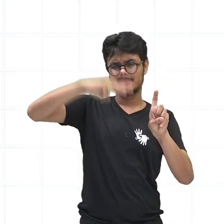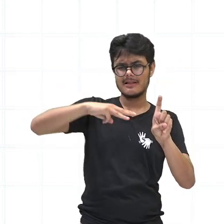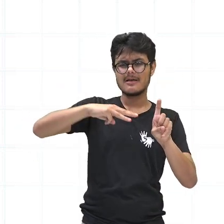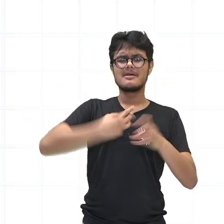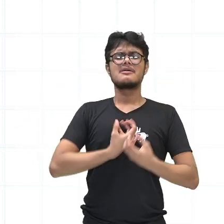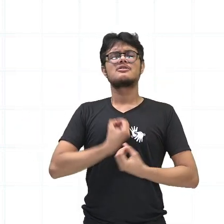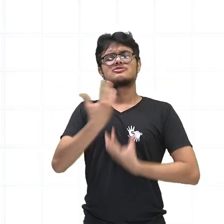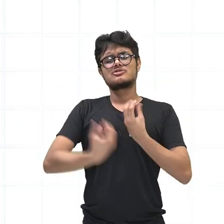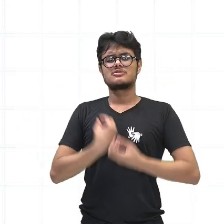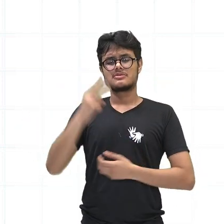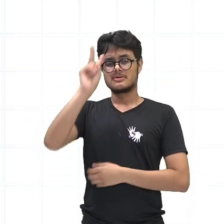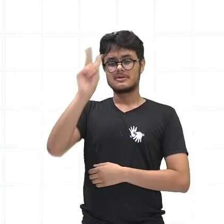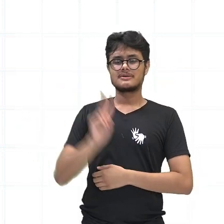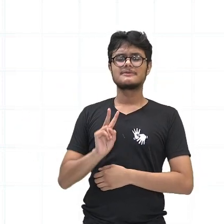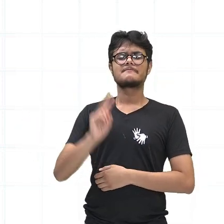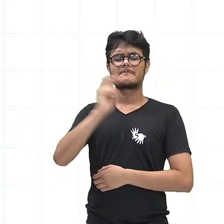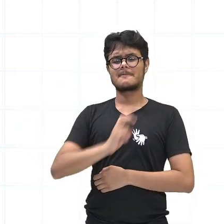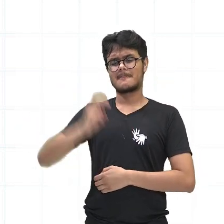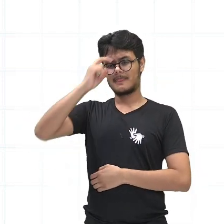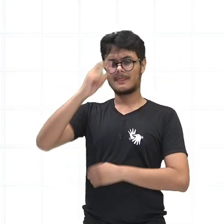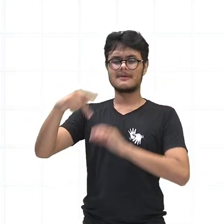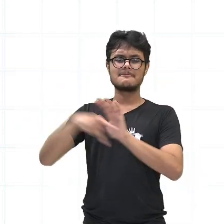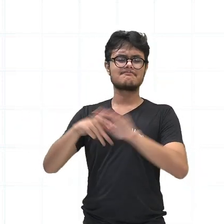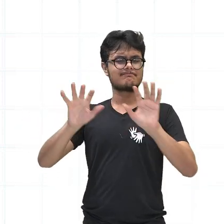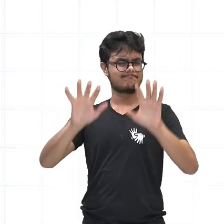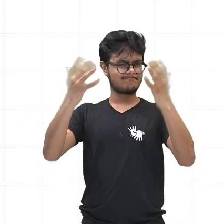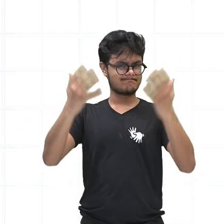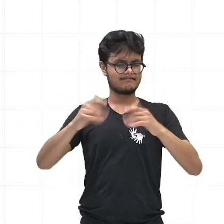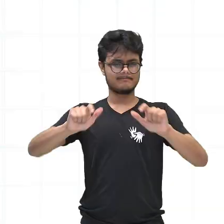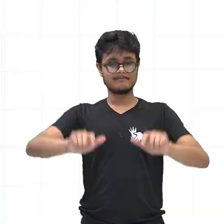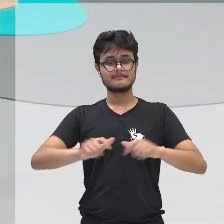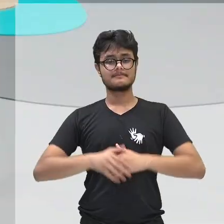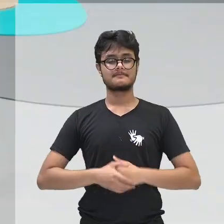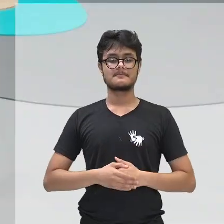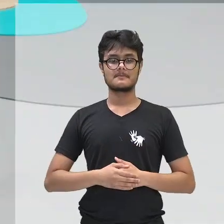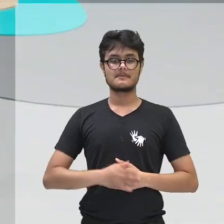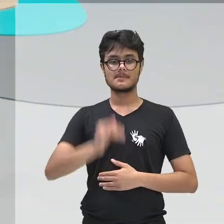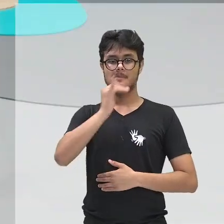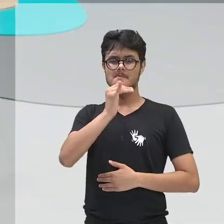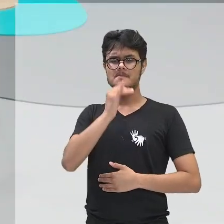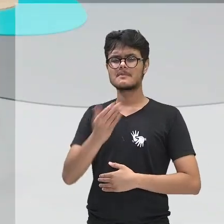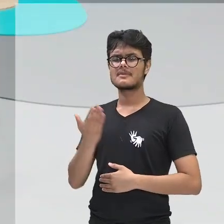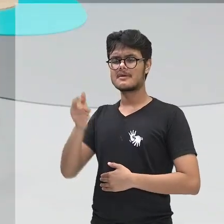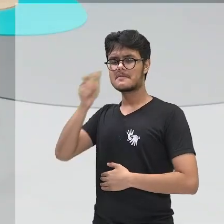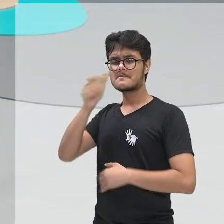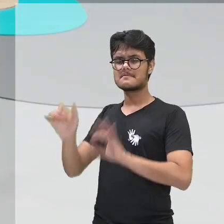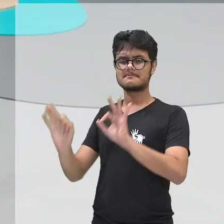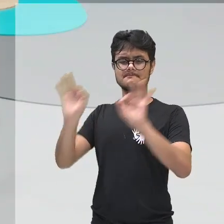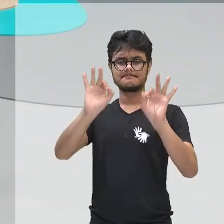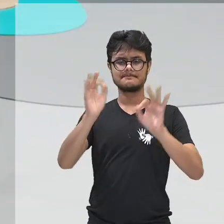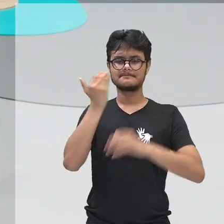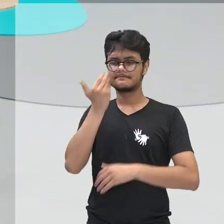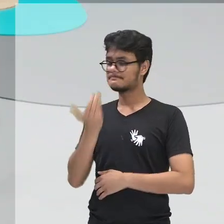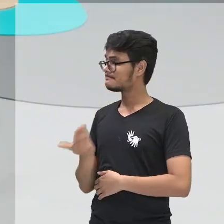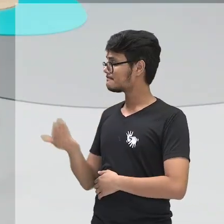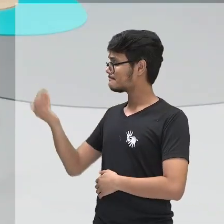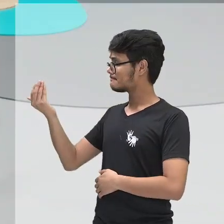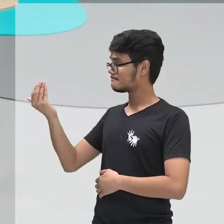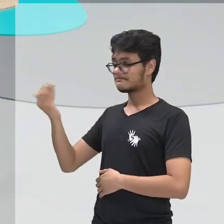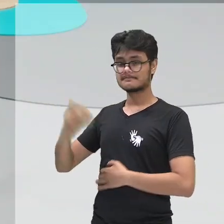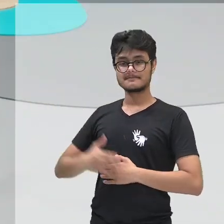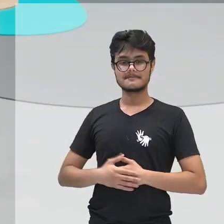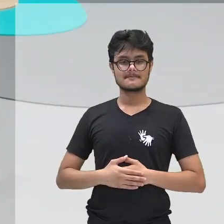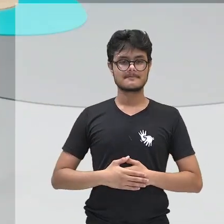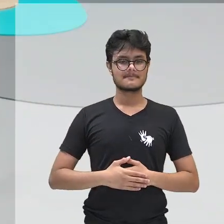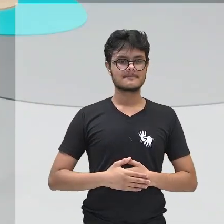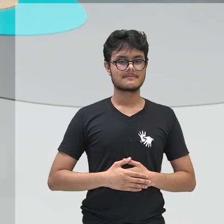e celebrar a cultura havaiana. Trouxe para vocês um vídeo que apresenta aí os